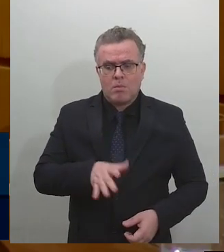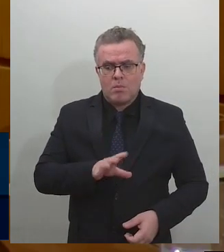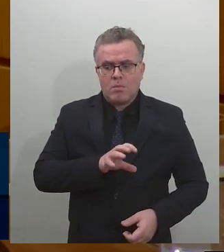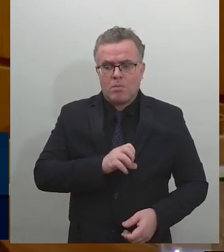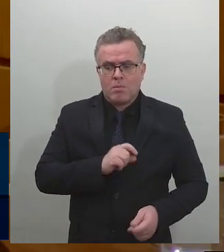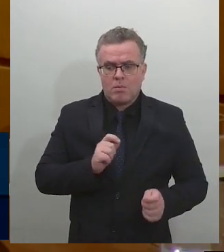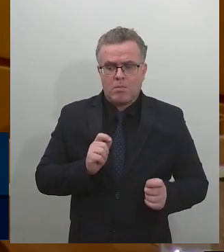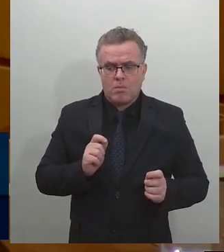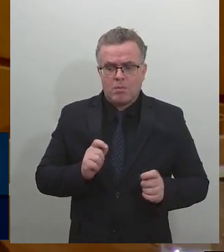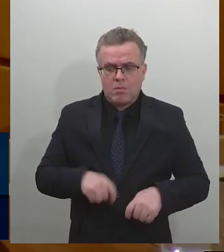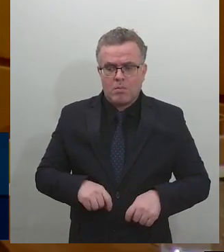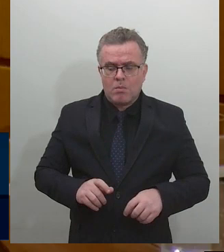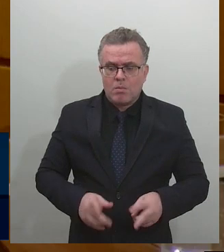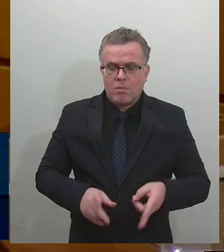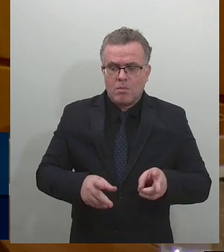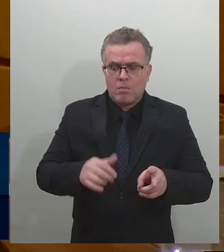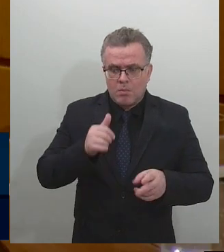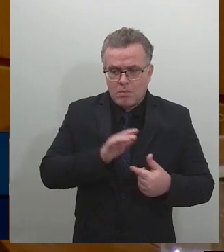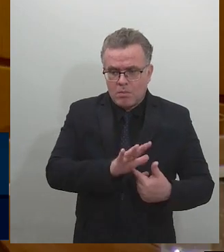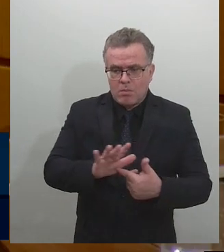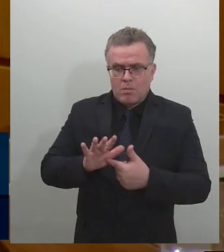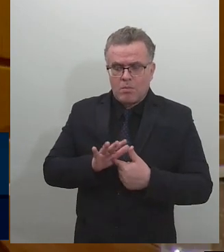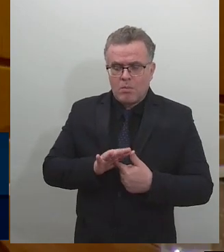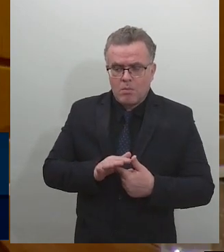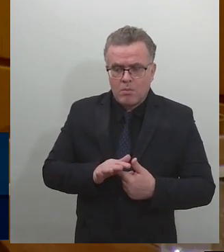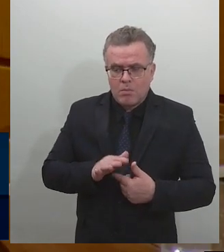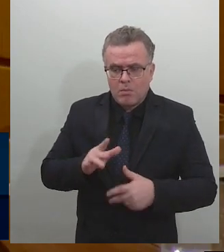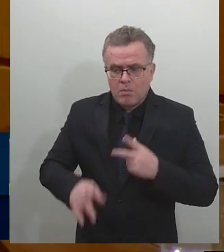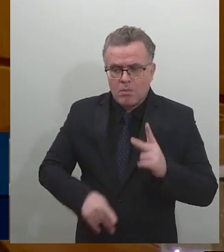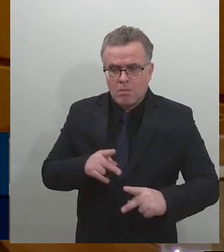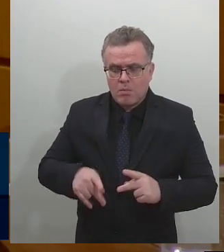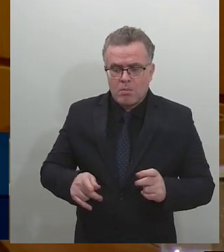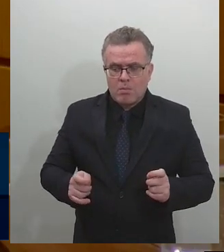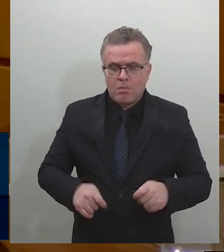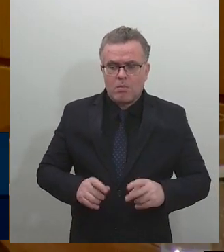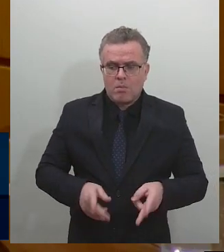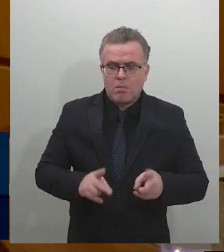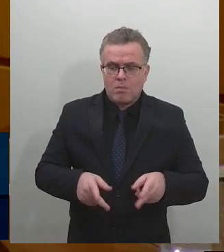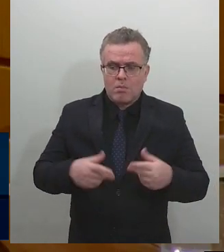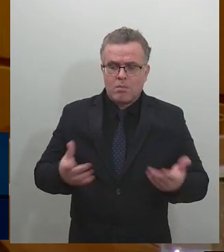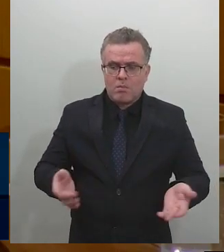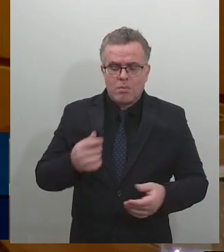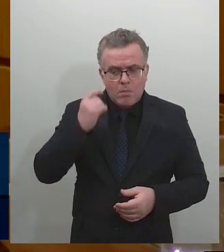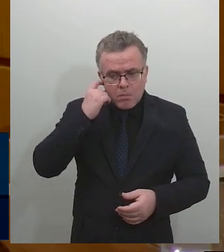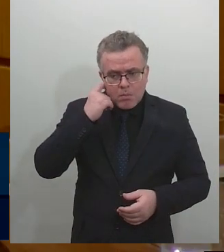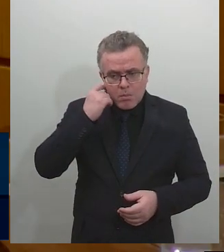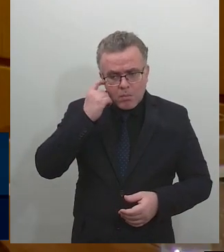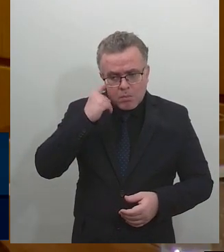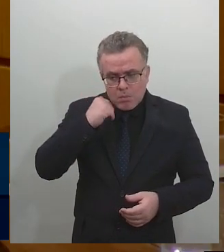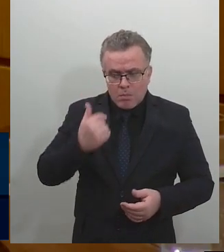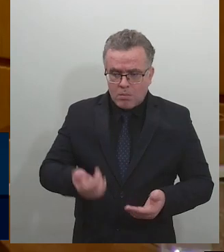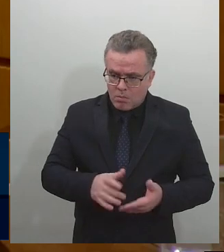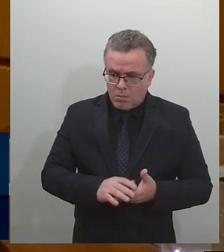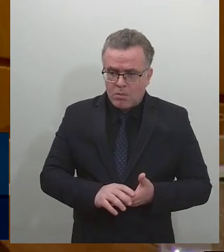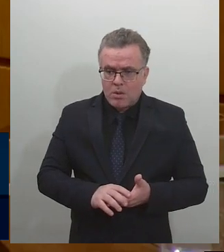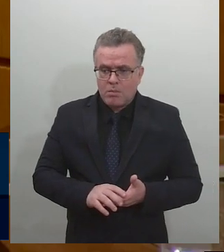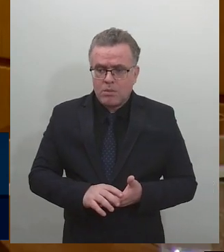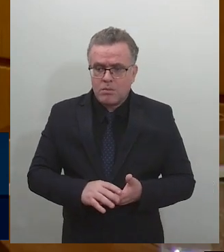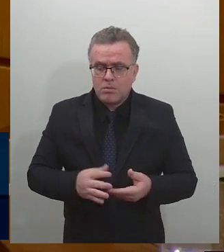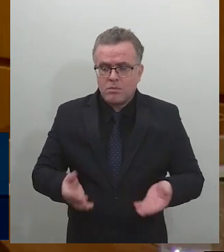o nosso povo, trabalhando, dedicando, defendendo os interesses do nosso povo sergipano.